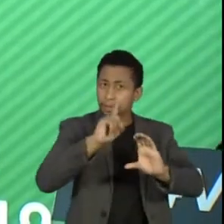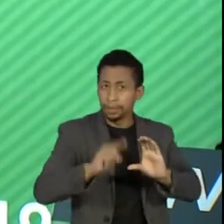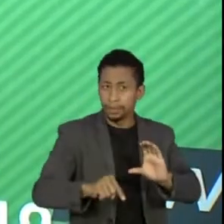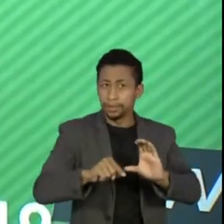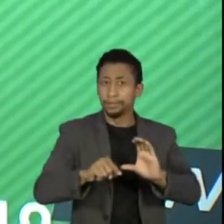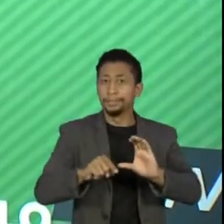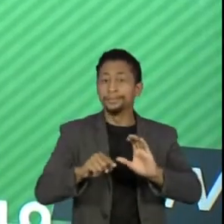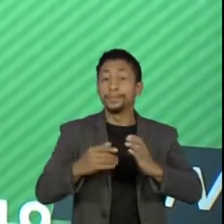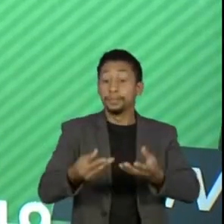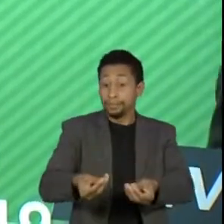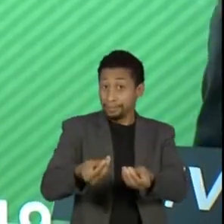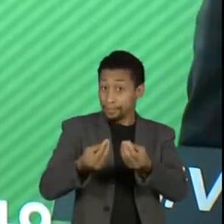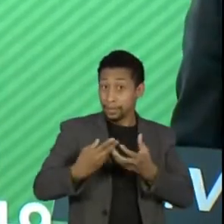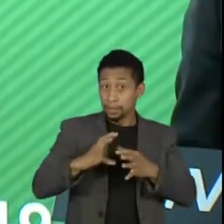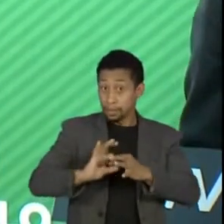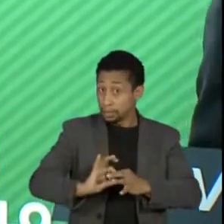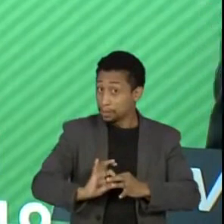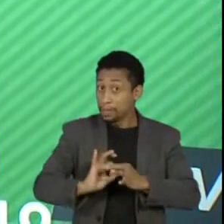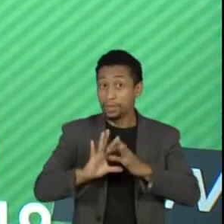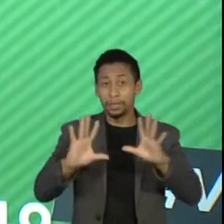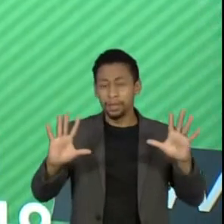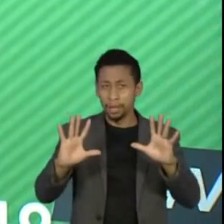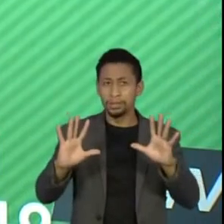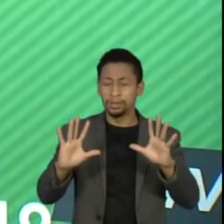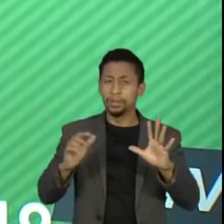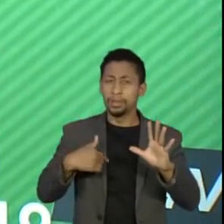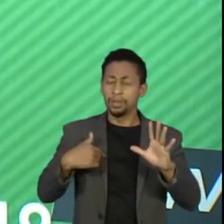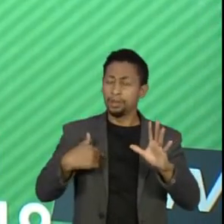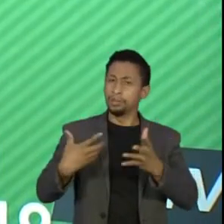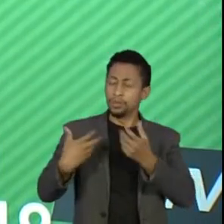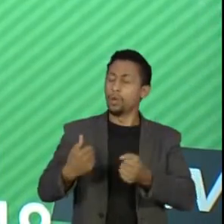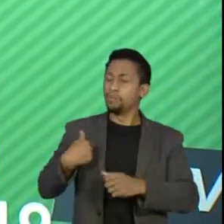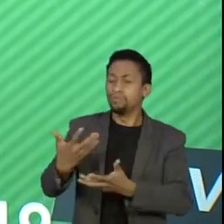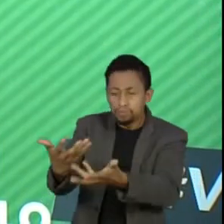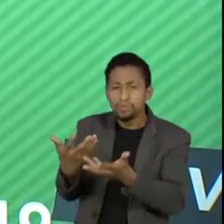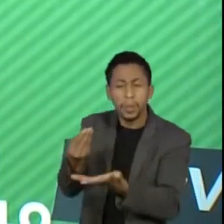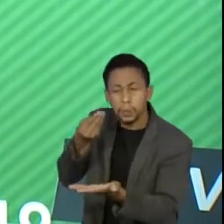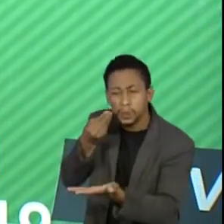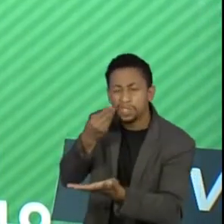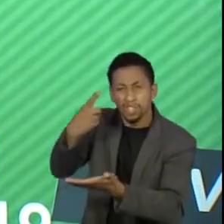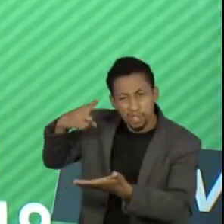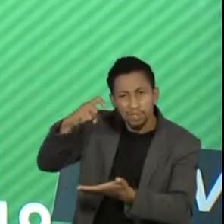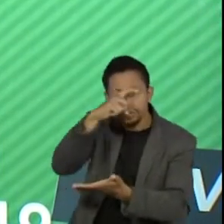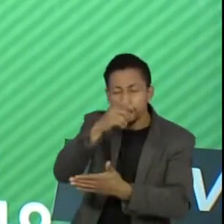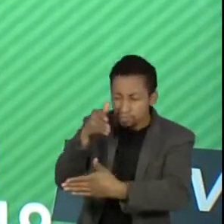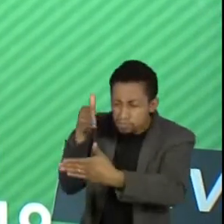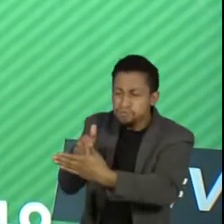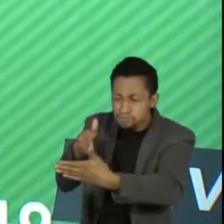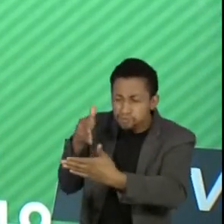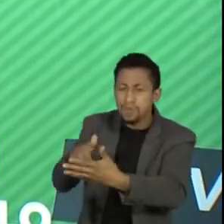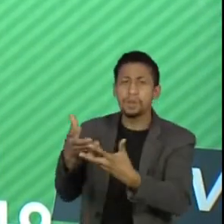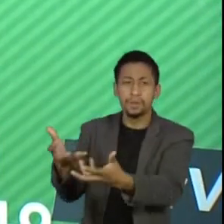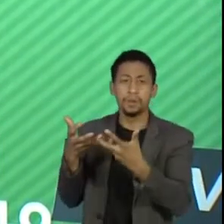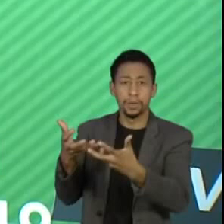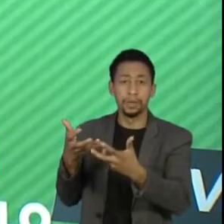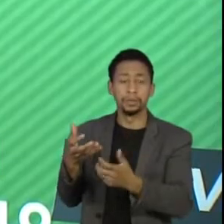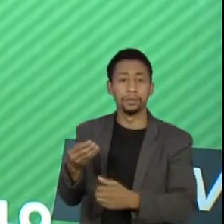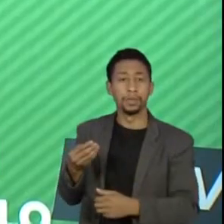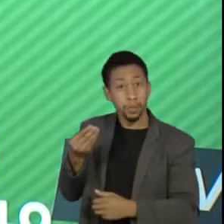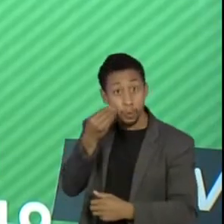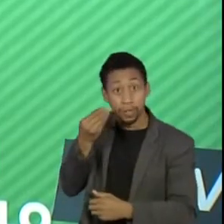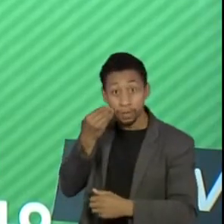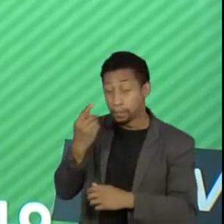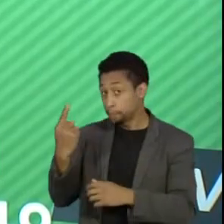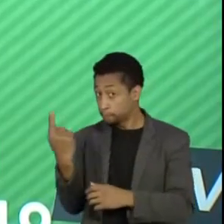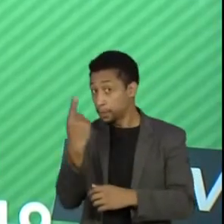essa liberdade, eu disse, eu quero o teste mais difícil possível. É um teste artificial, e isto quero chamar a